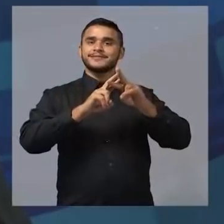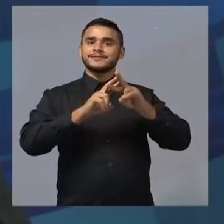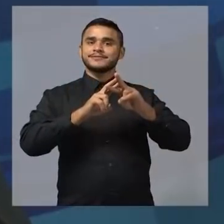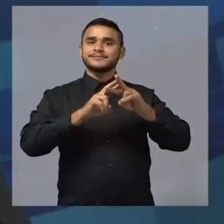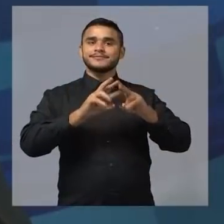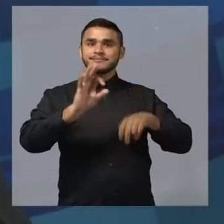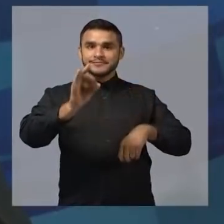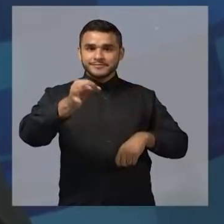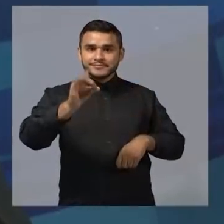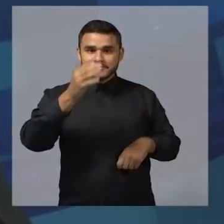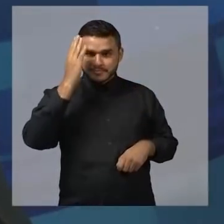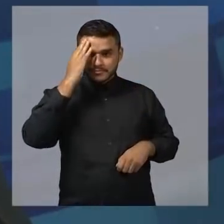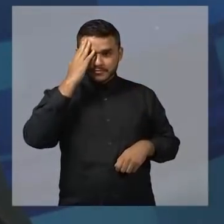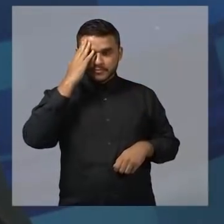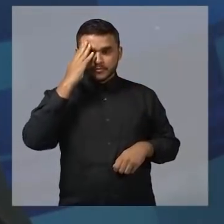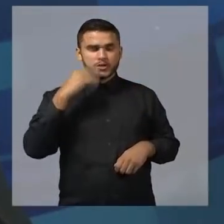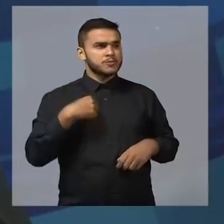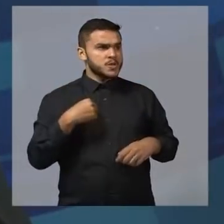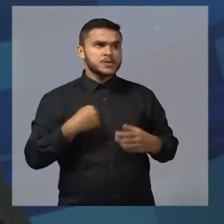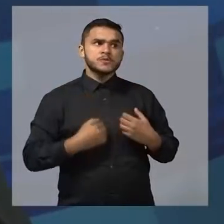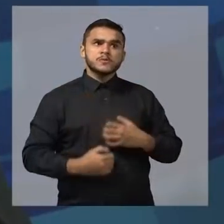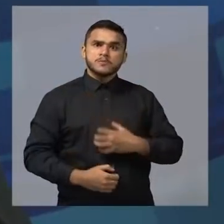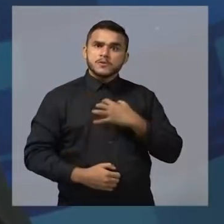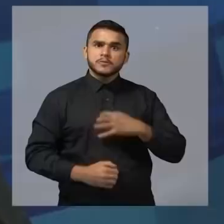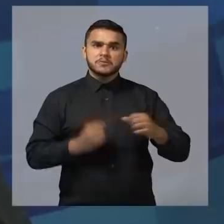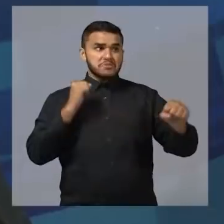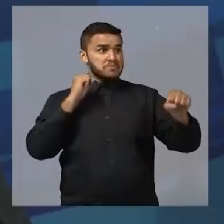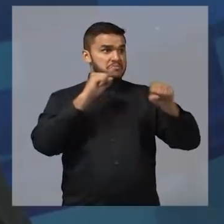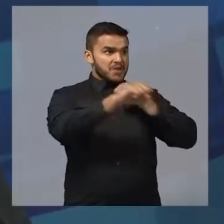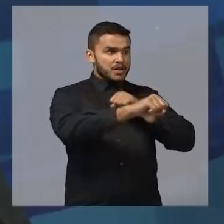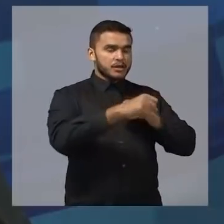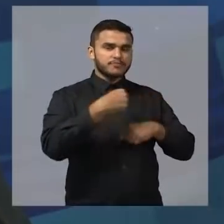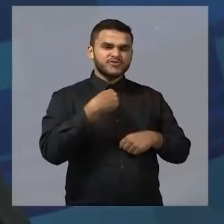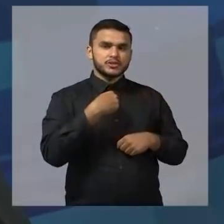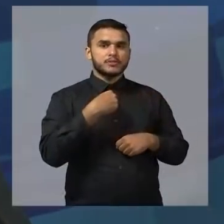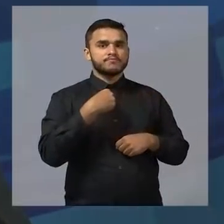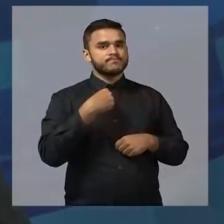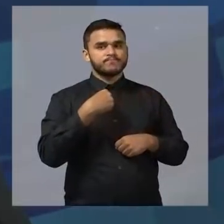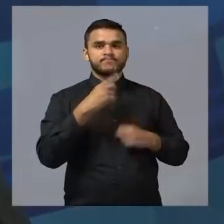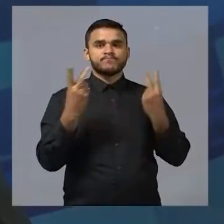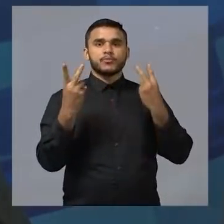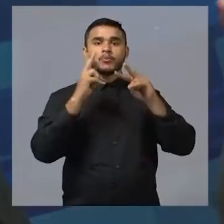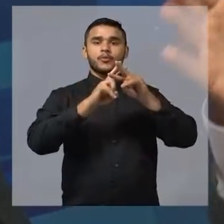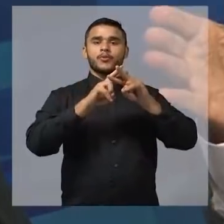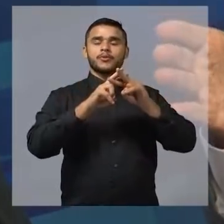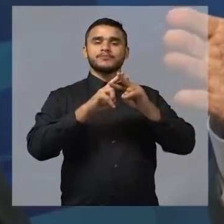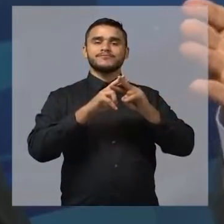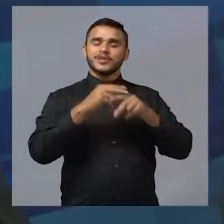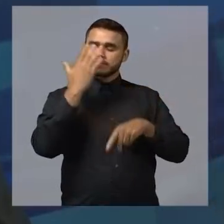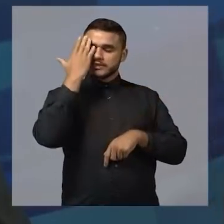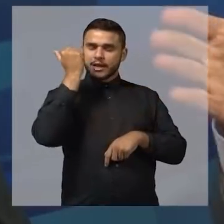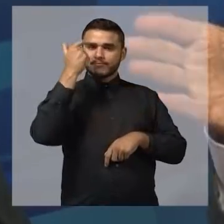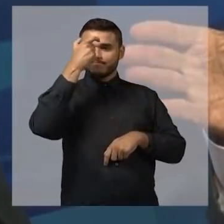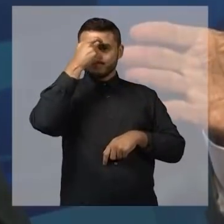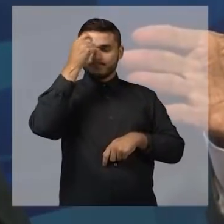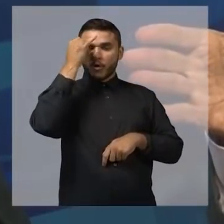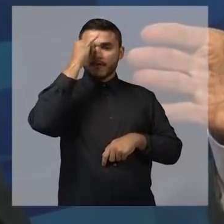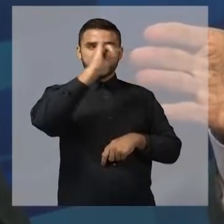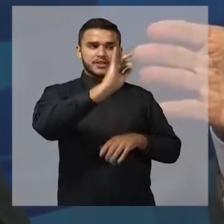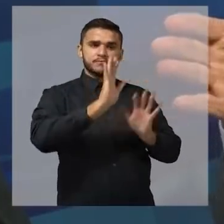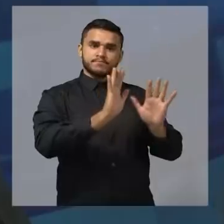que cedeu à advertência da prevenção primária. Agora, a prevenção secundária é muito difícil e muito